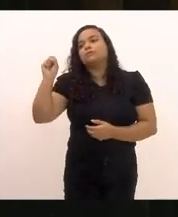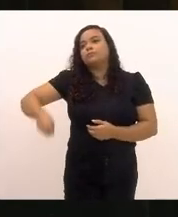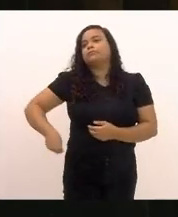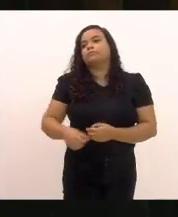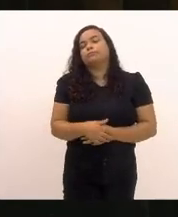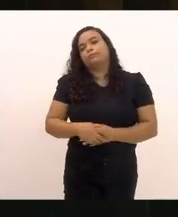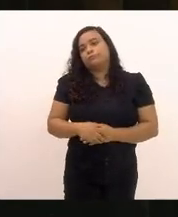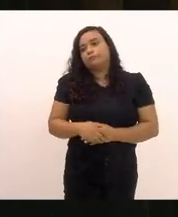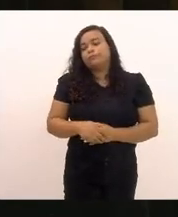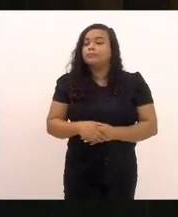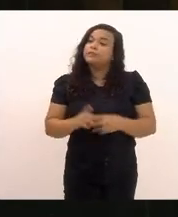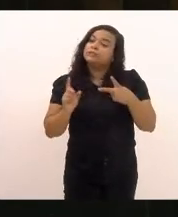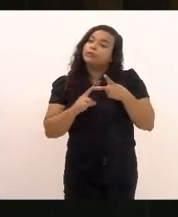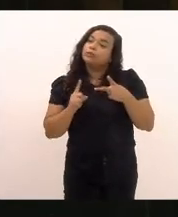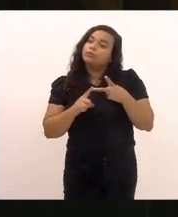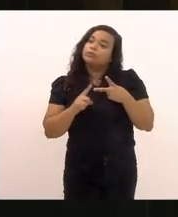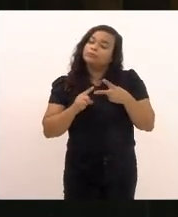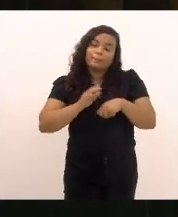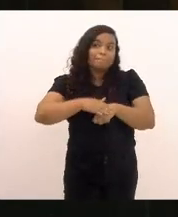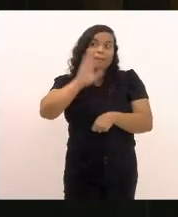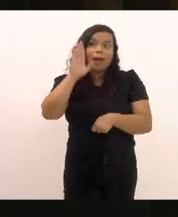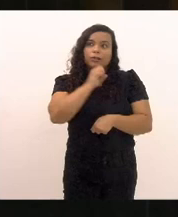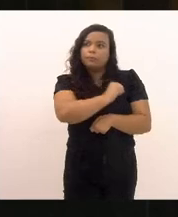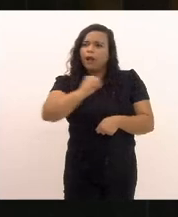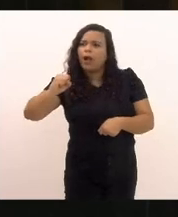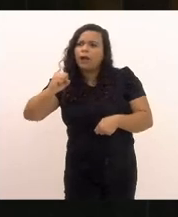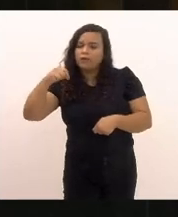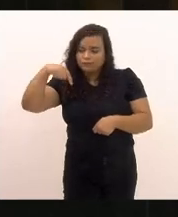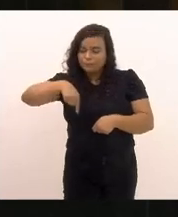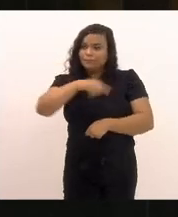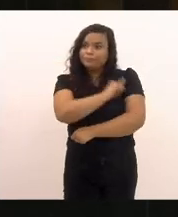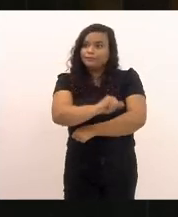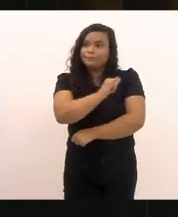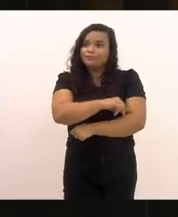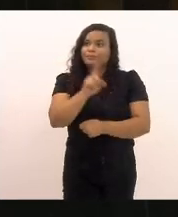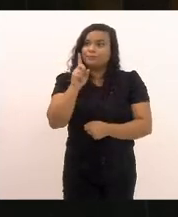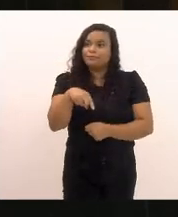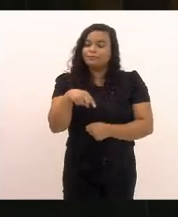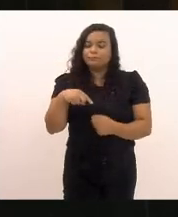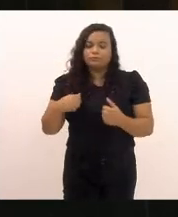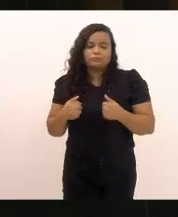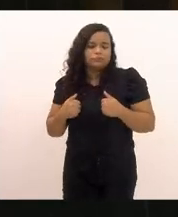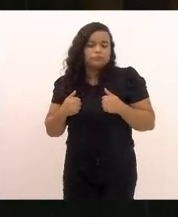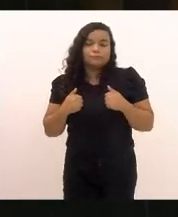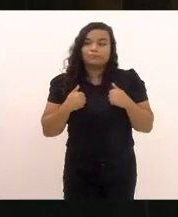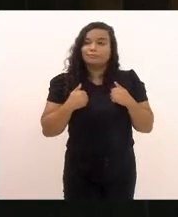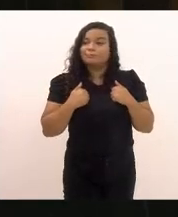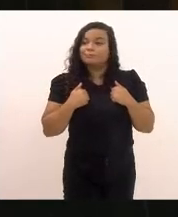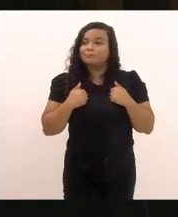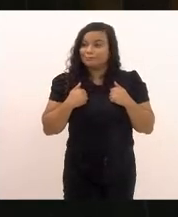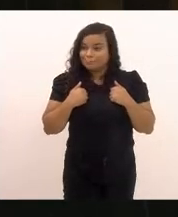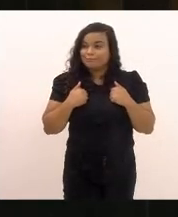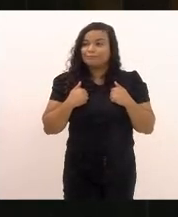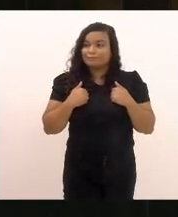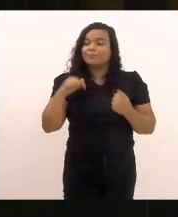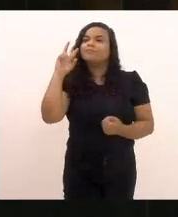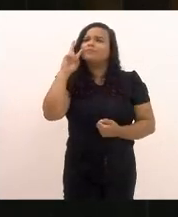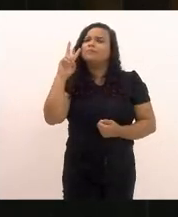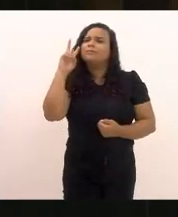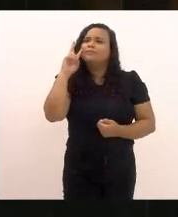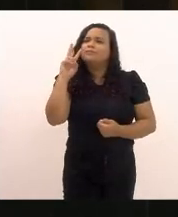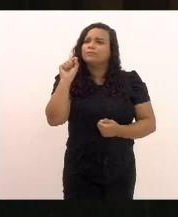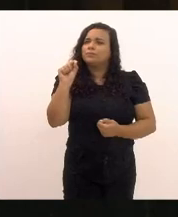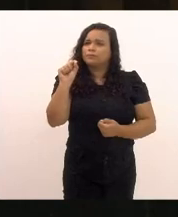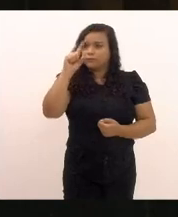mata e que mais matou aqui no estado do Rio de Janeiro foi a vaidade. Lembrando a todos que